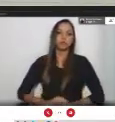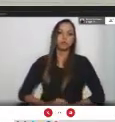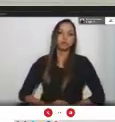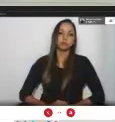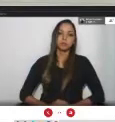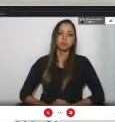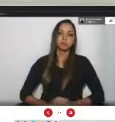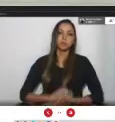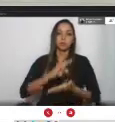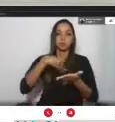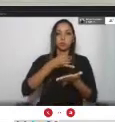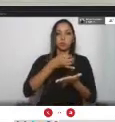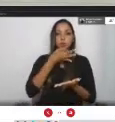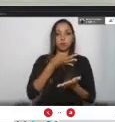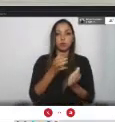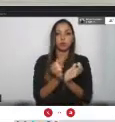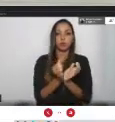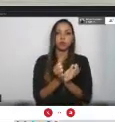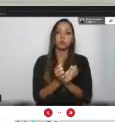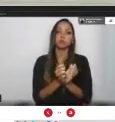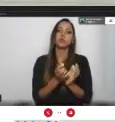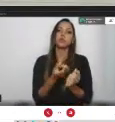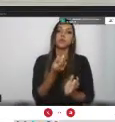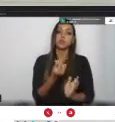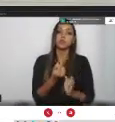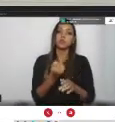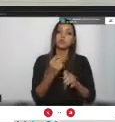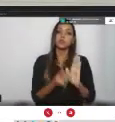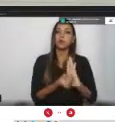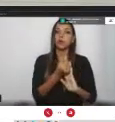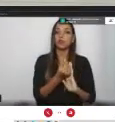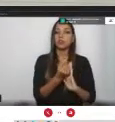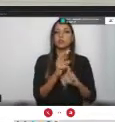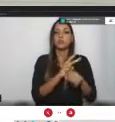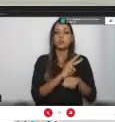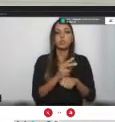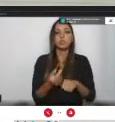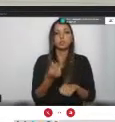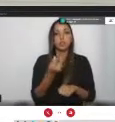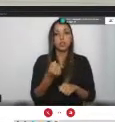Parecer da Comissão de Finanças, Orçamento e Fiscalização Financeira da Câmara Municipal de Parramirim.